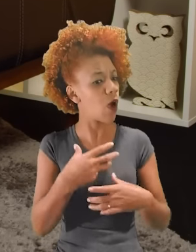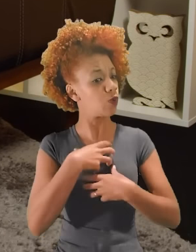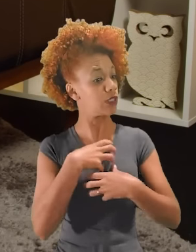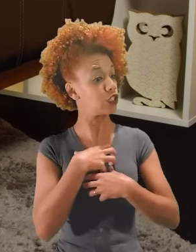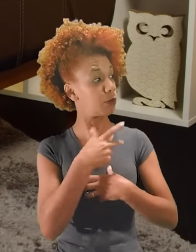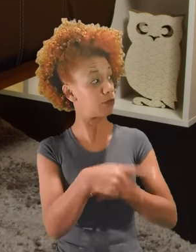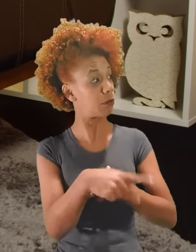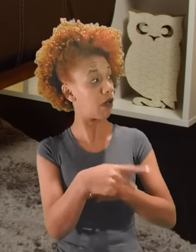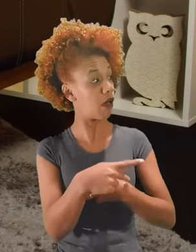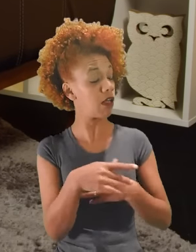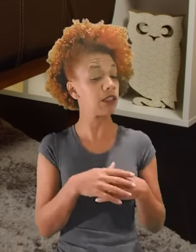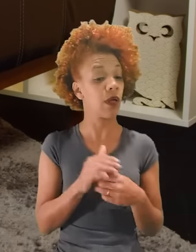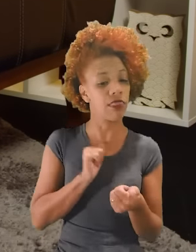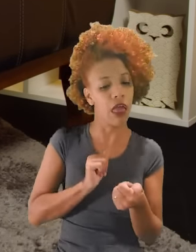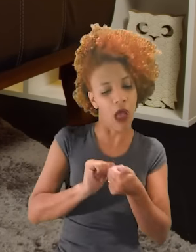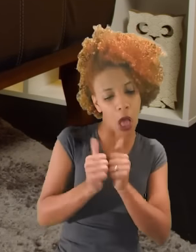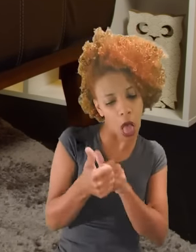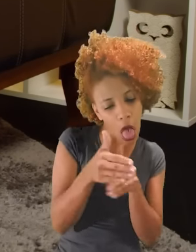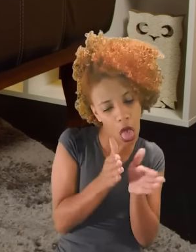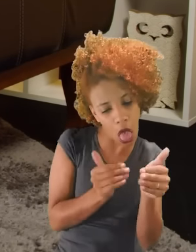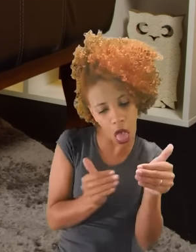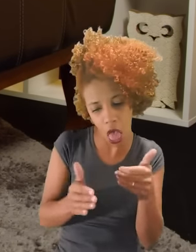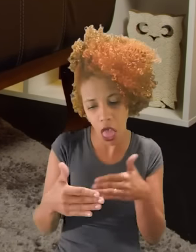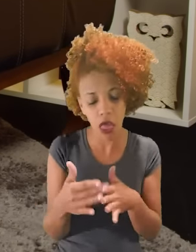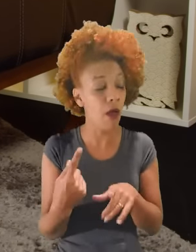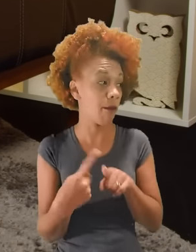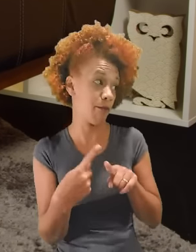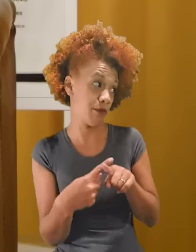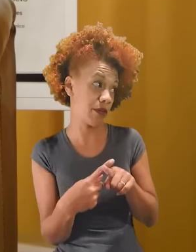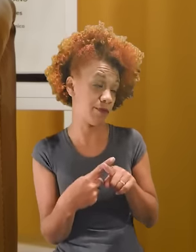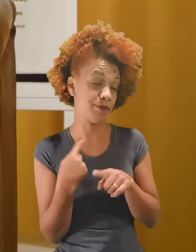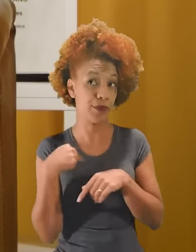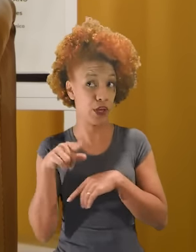então a gente vai encaixotando a criança. É arte, né? Óbvio. Porque quando